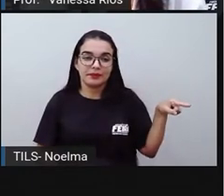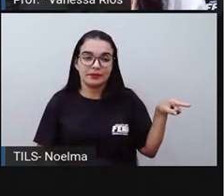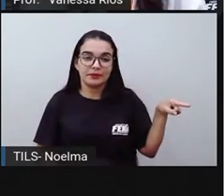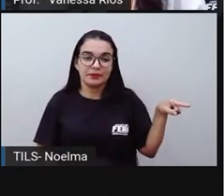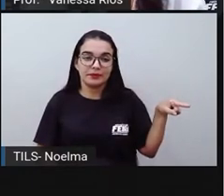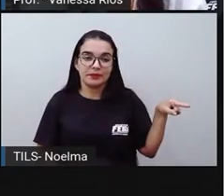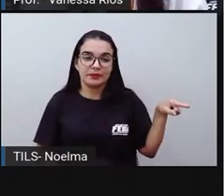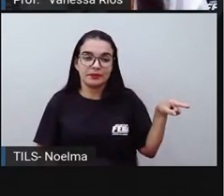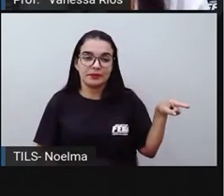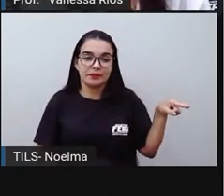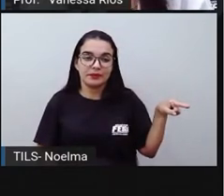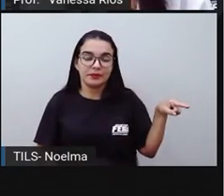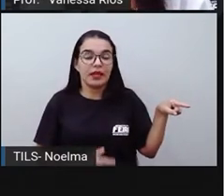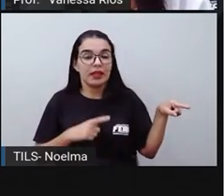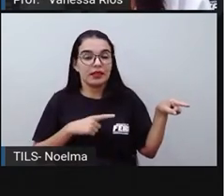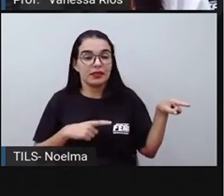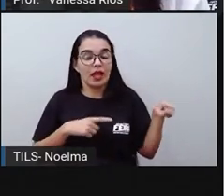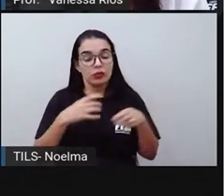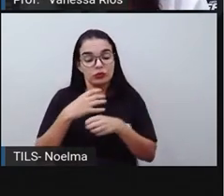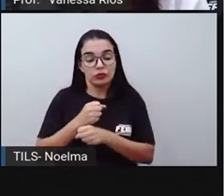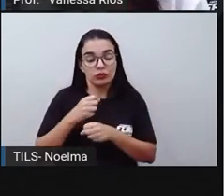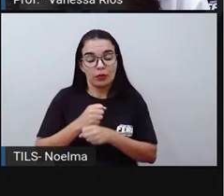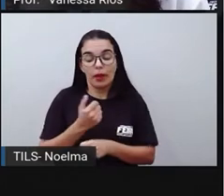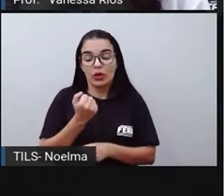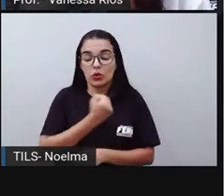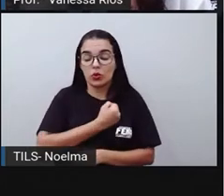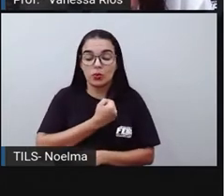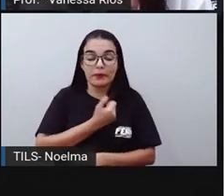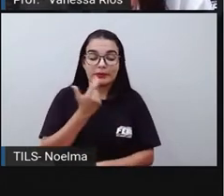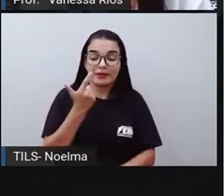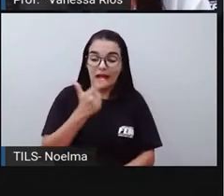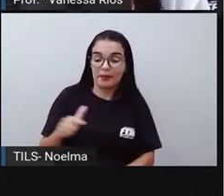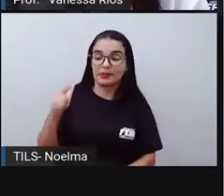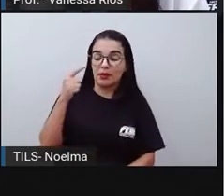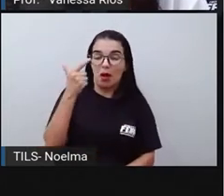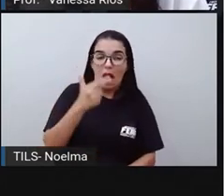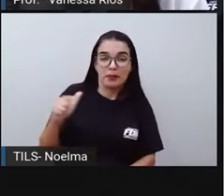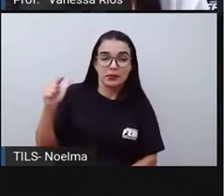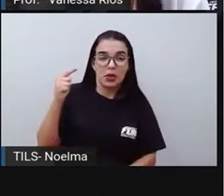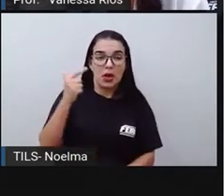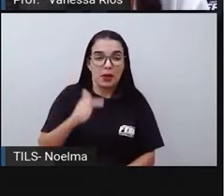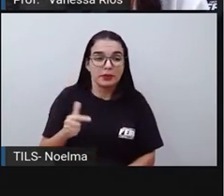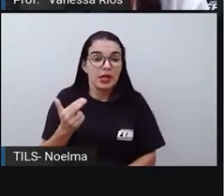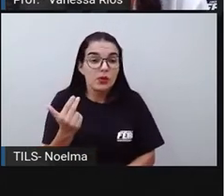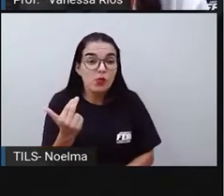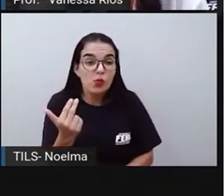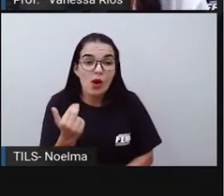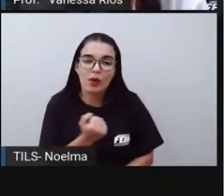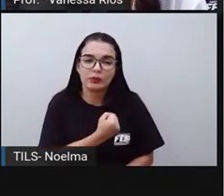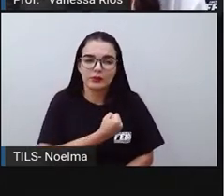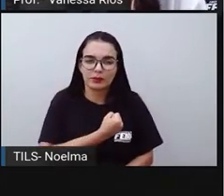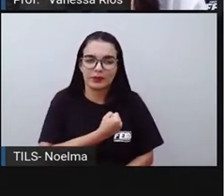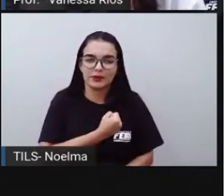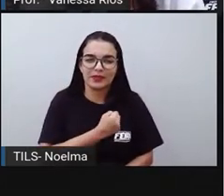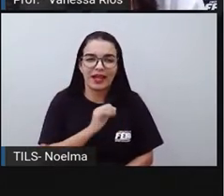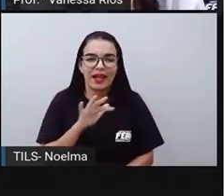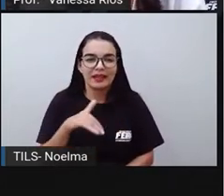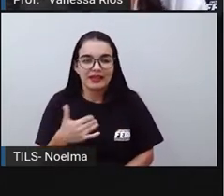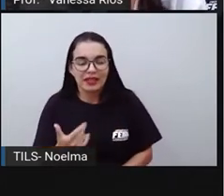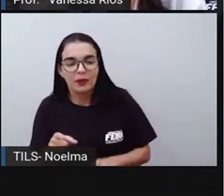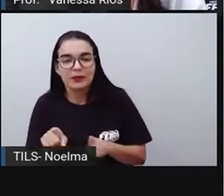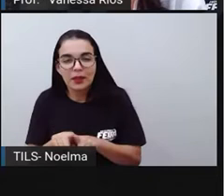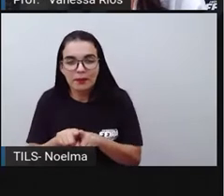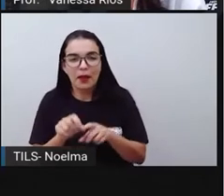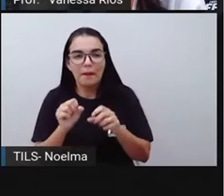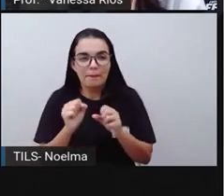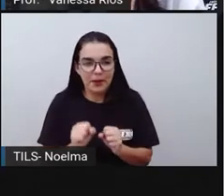uma adição aí de números repetidos, né? Uma sucessão de números. Mas eu posso